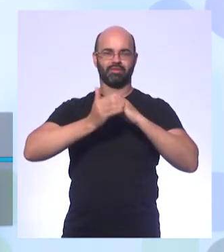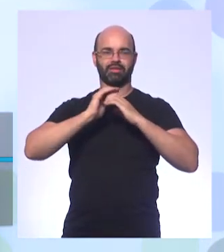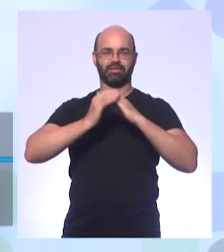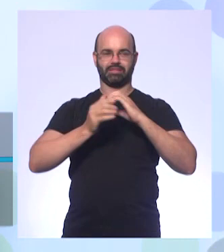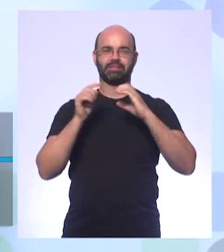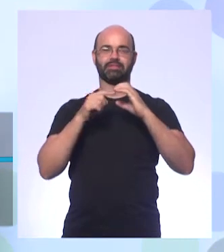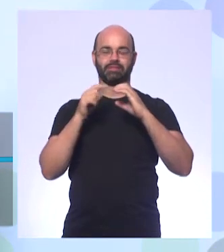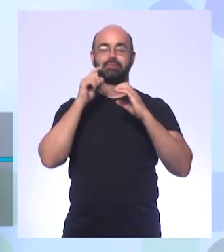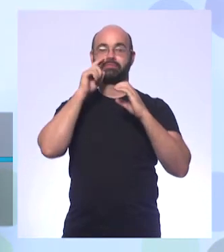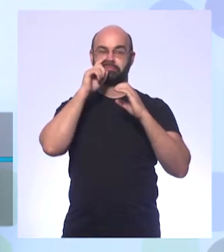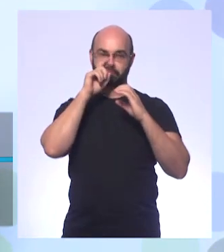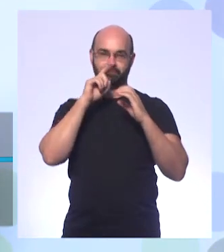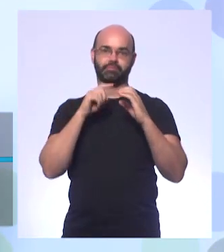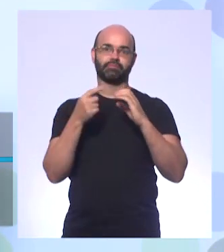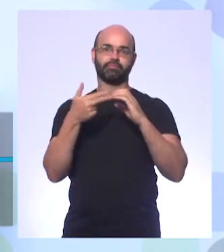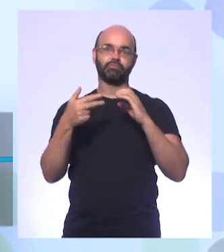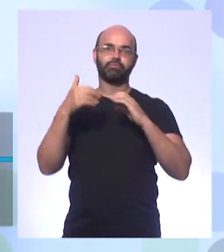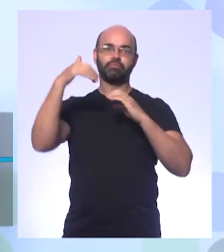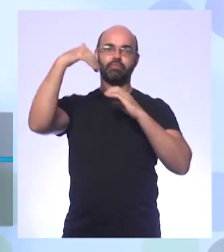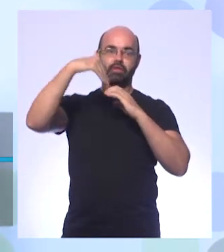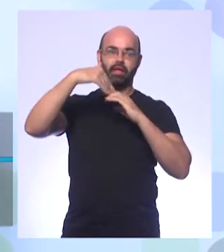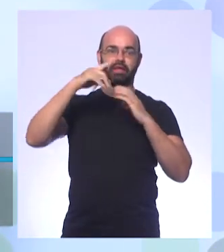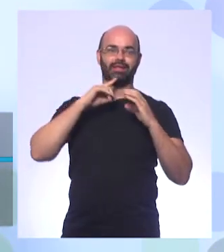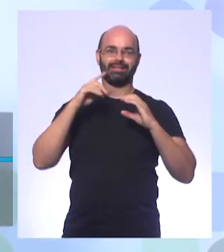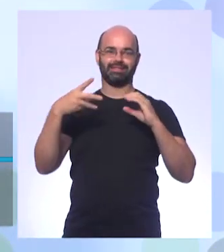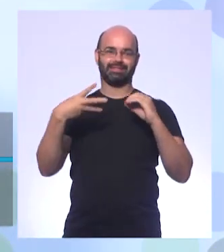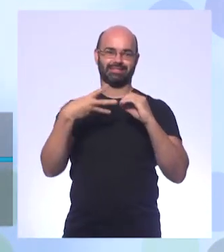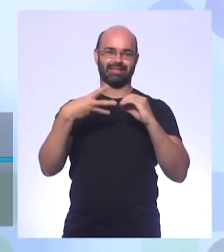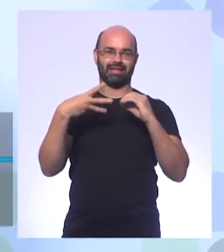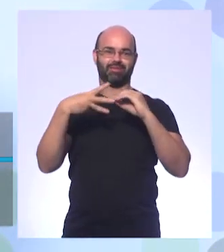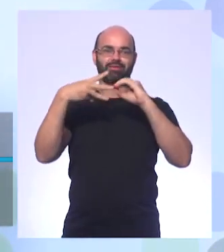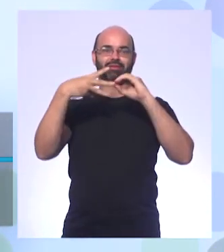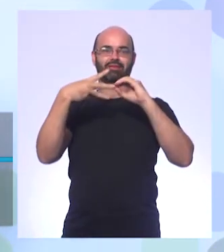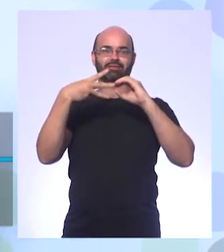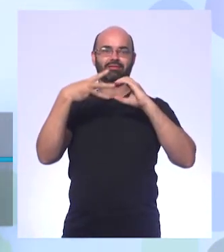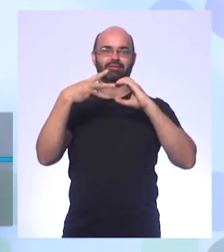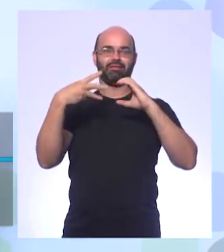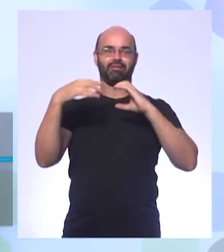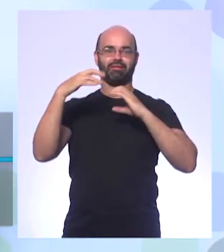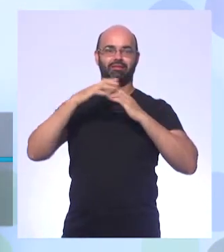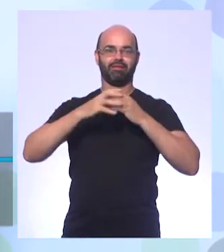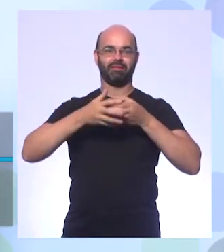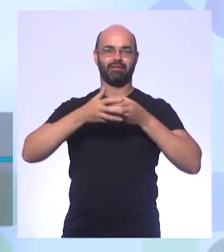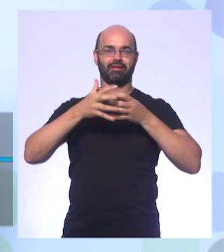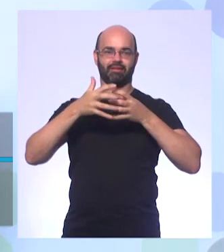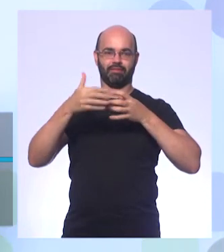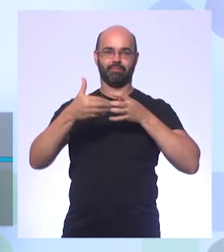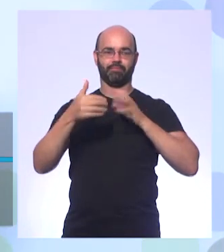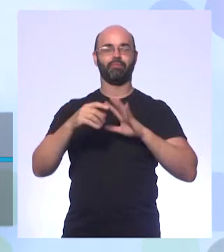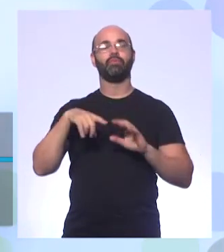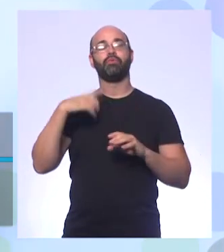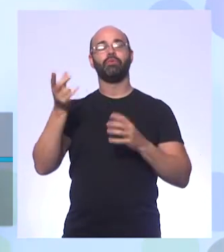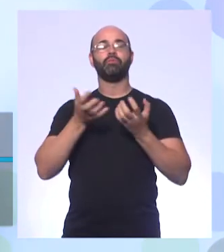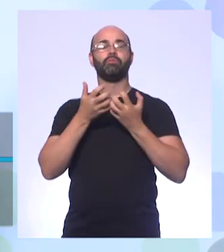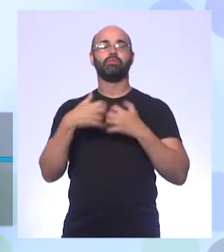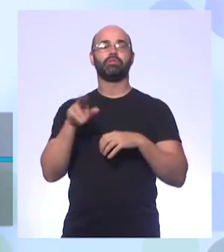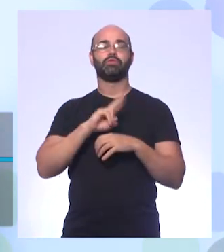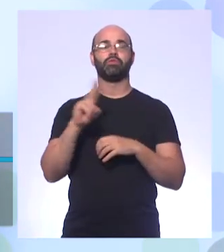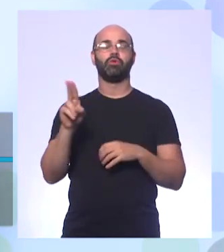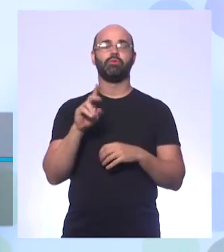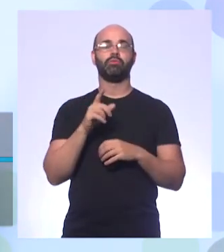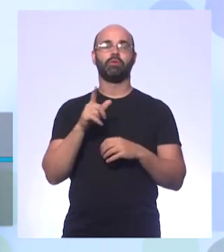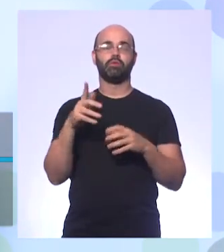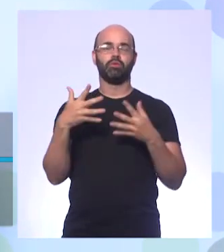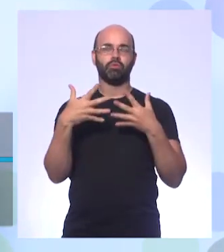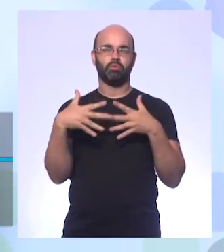da célula vai entrar outra coisa. E existe um processo chamado de difusão. Tá? E aí eu